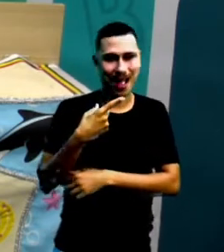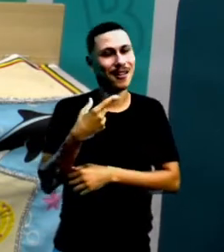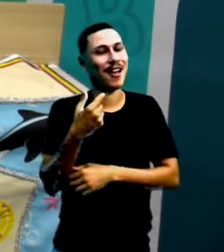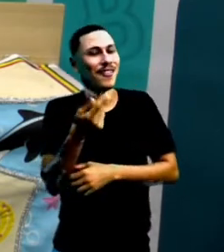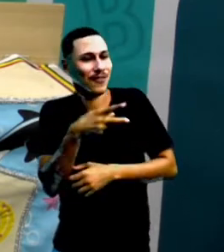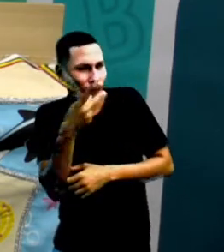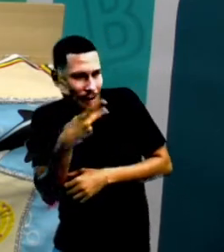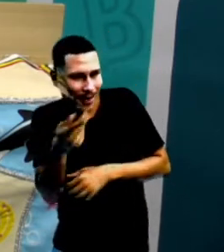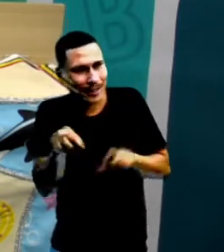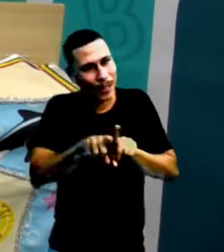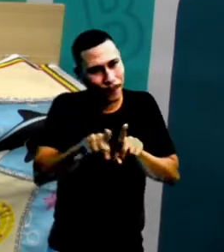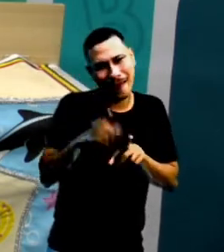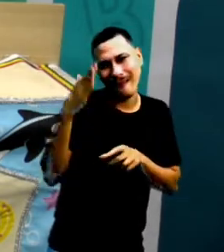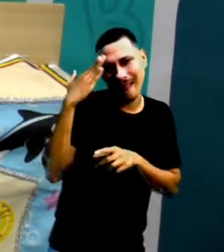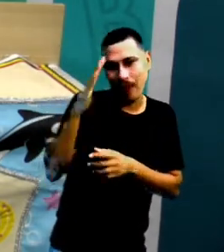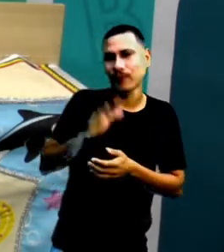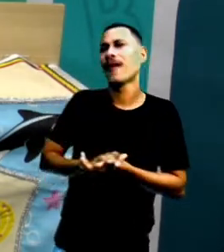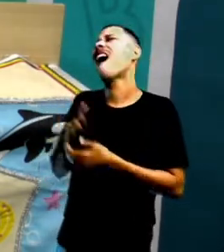nem falar.